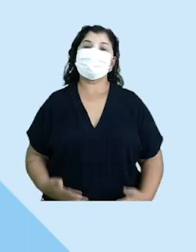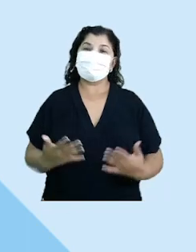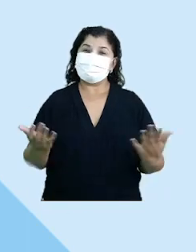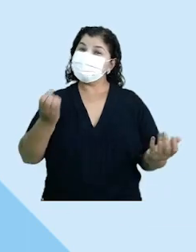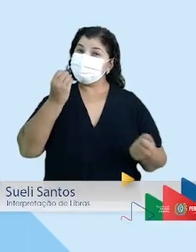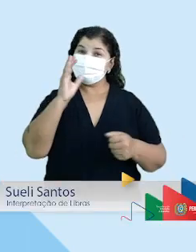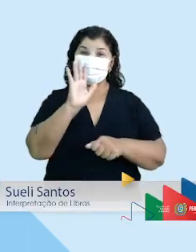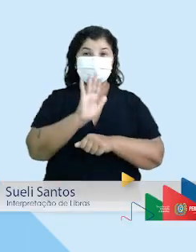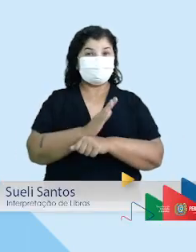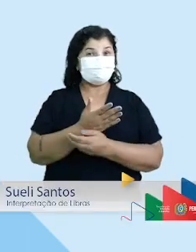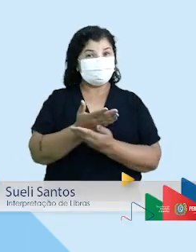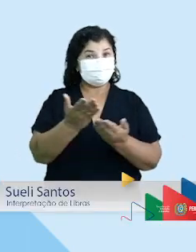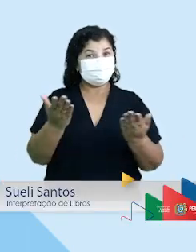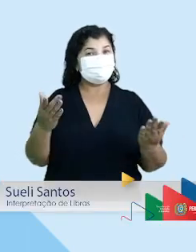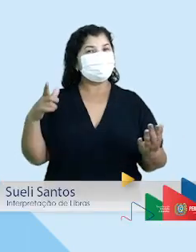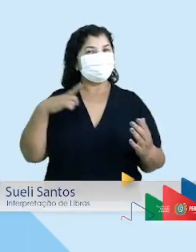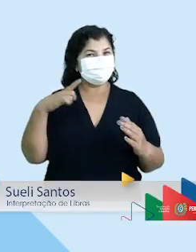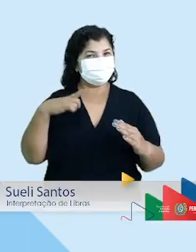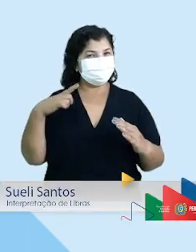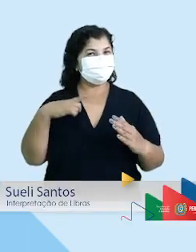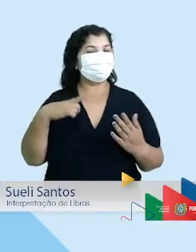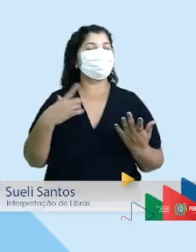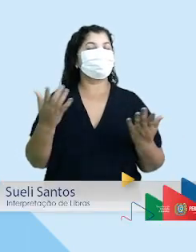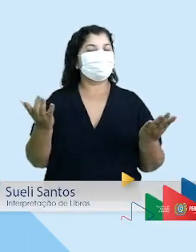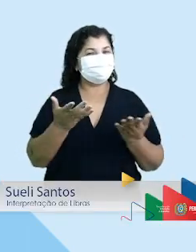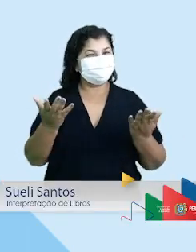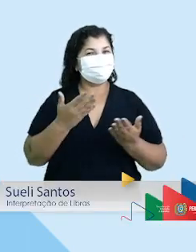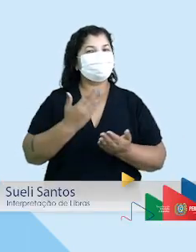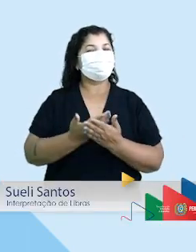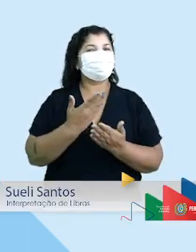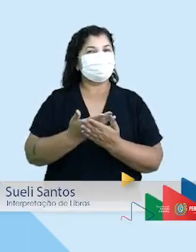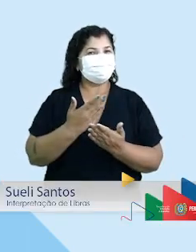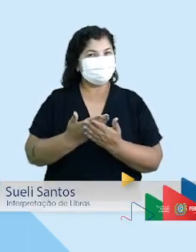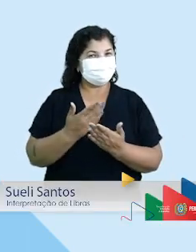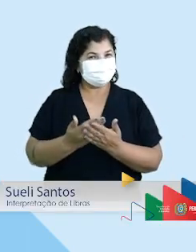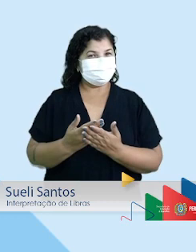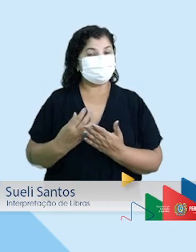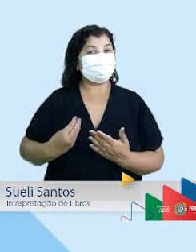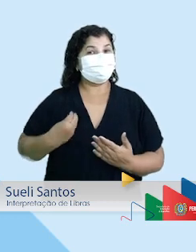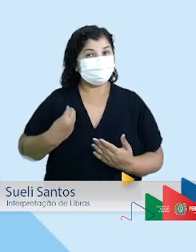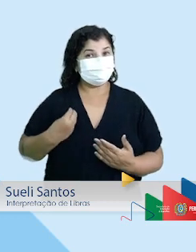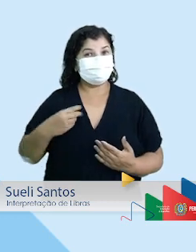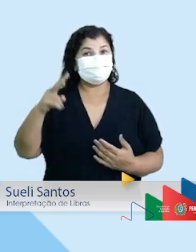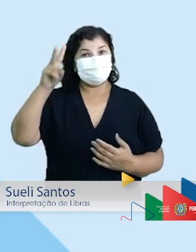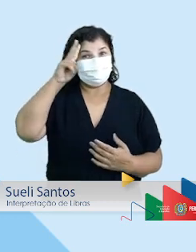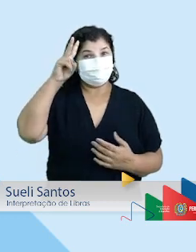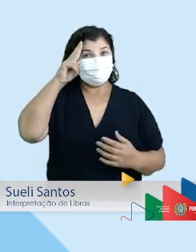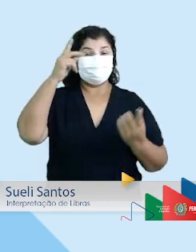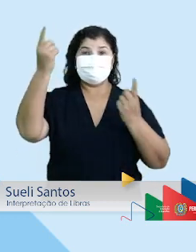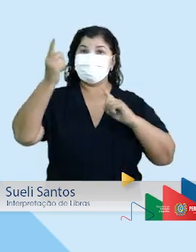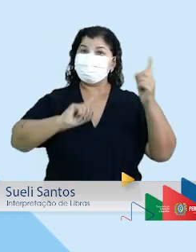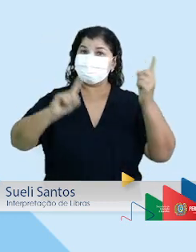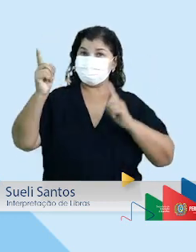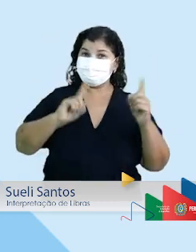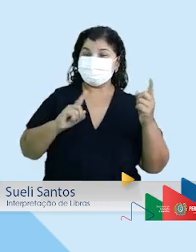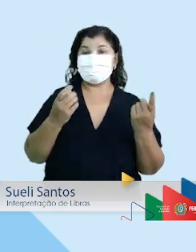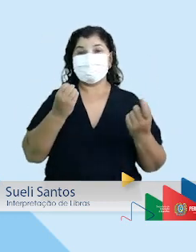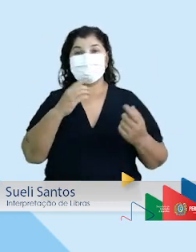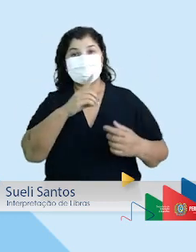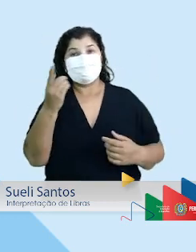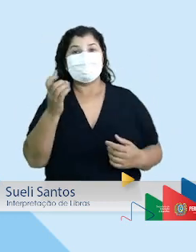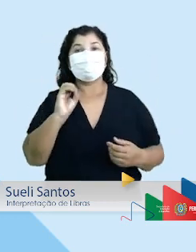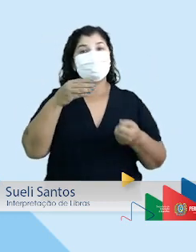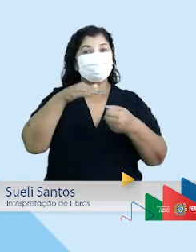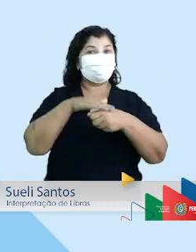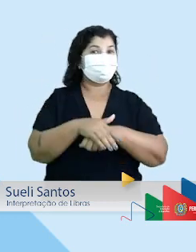Boa tarde para você que está assistindo essa aula ao vivo aqui em plena segunda-feira de carnaval. Bom dia ou boa noite se você está assistindo